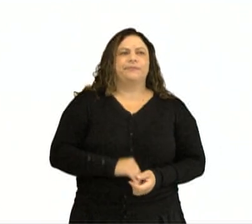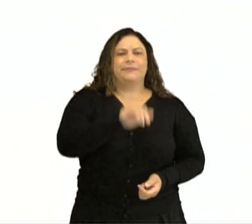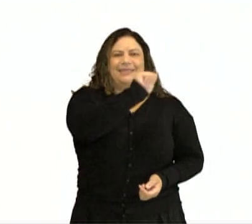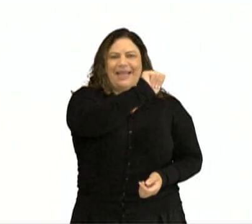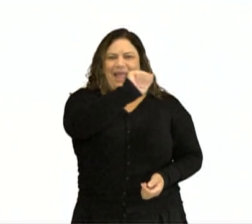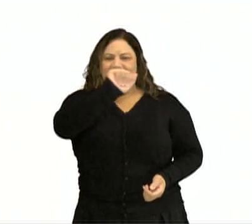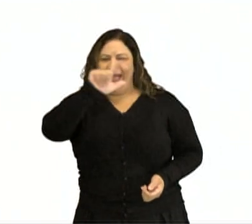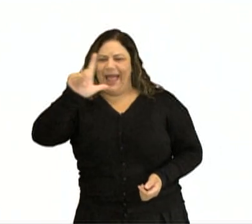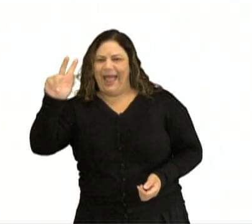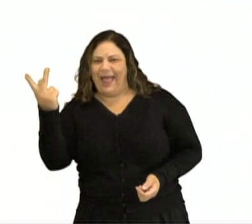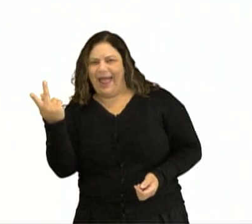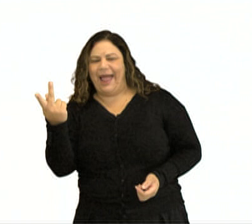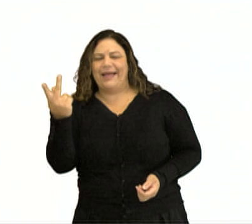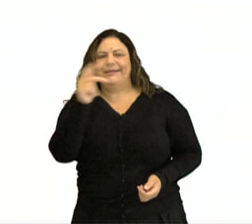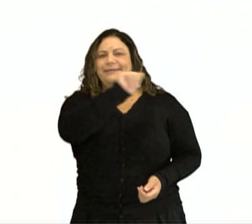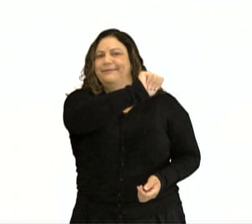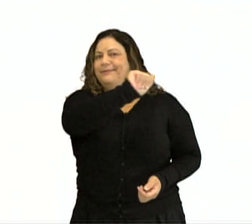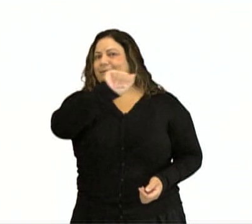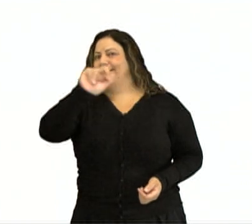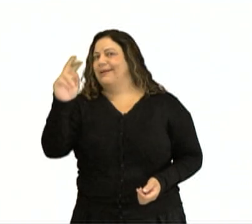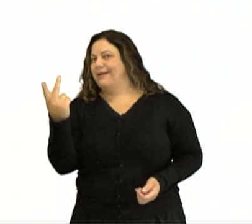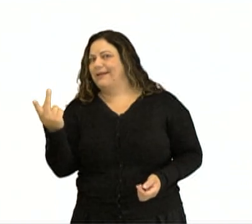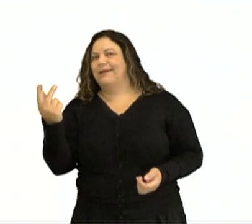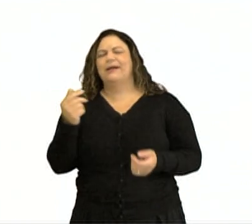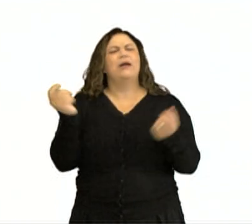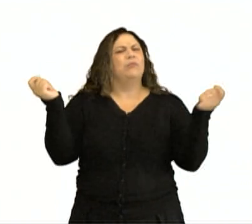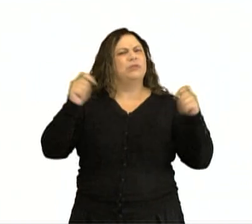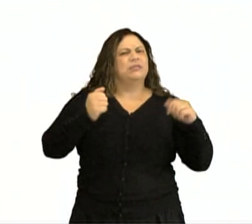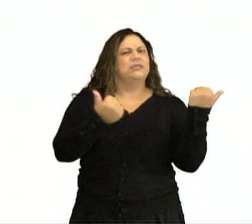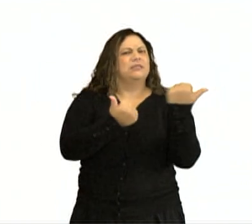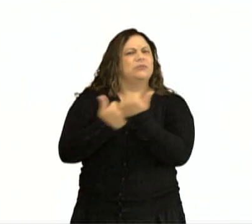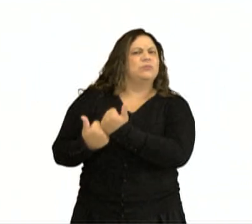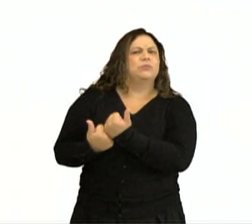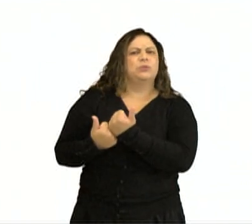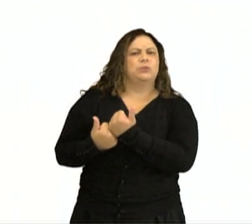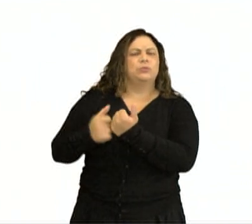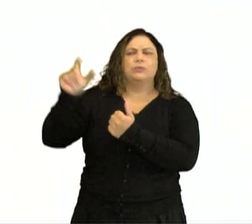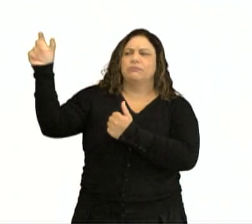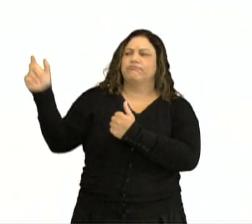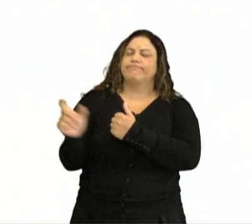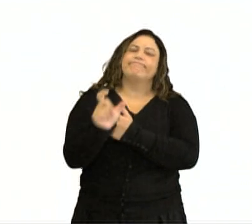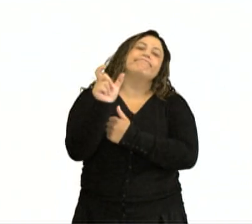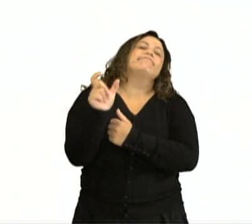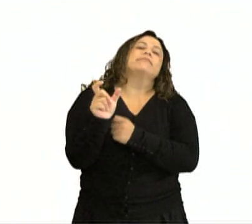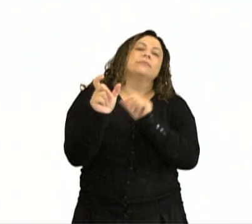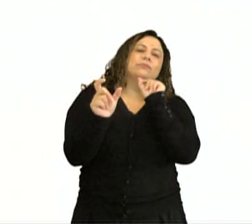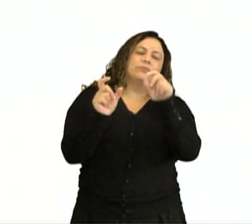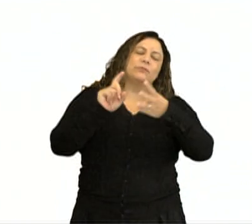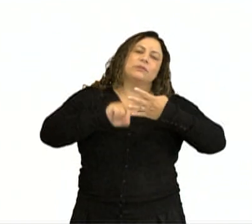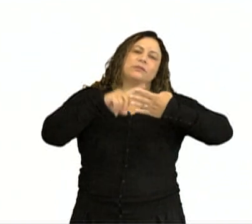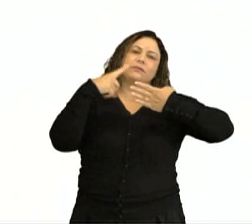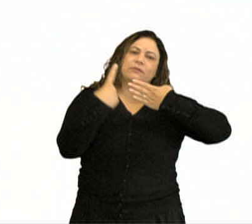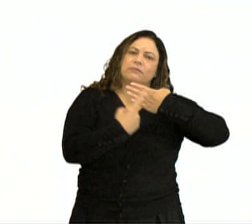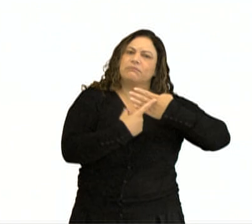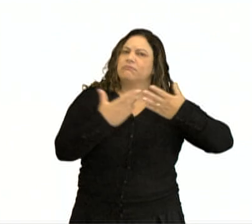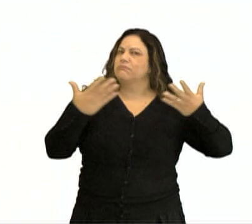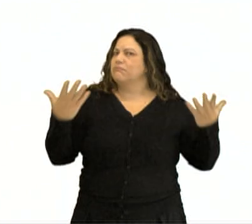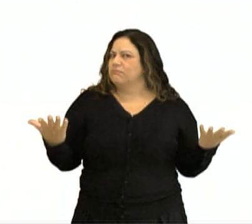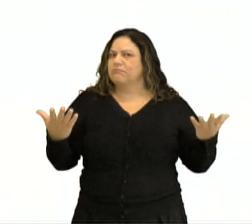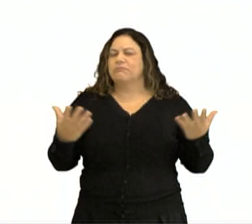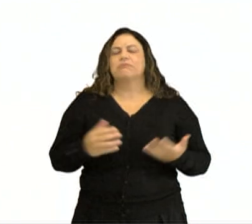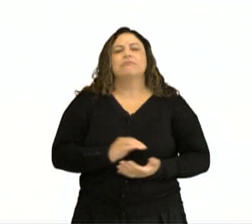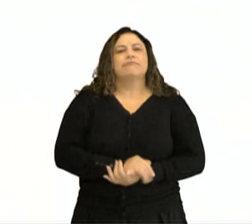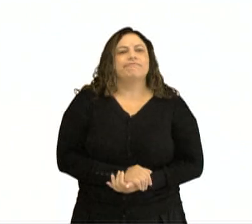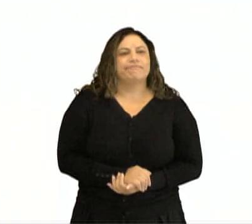arquibancada poderia ser substituída por qual termo? Qual a figura de linguagem presente no